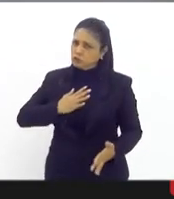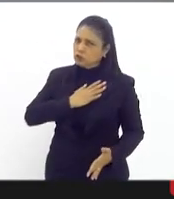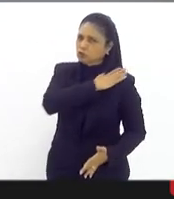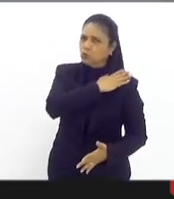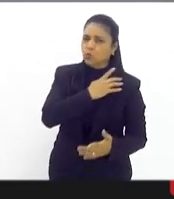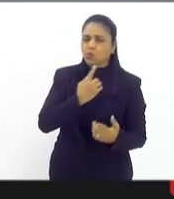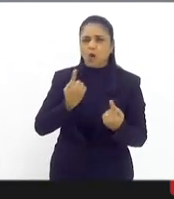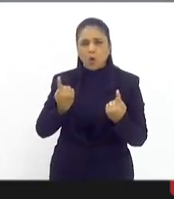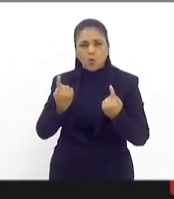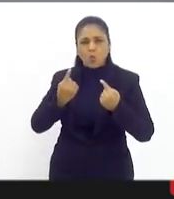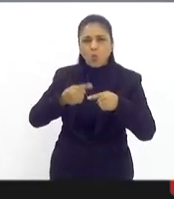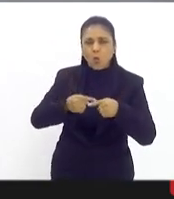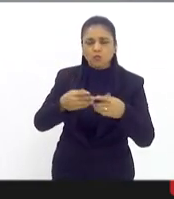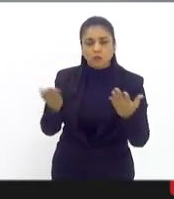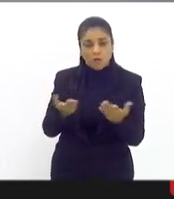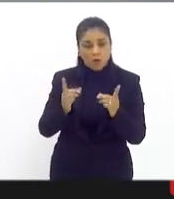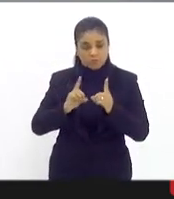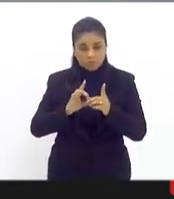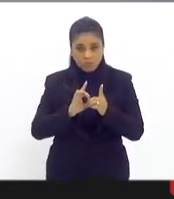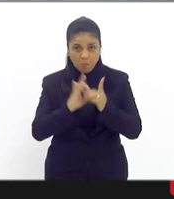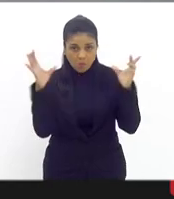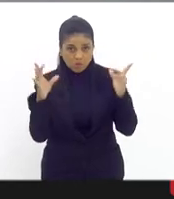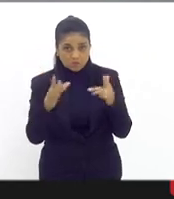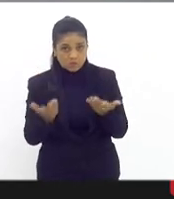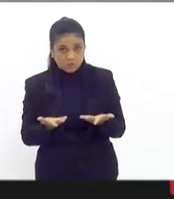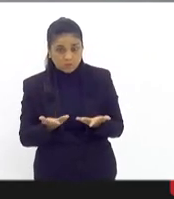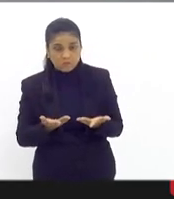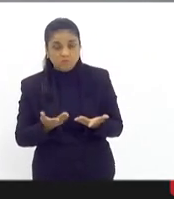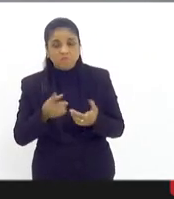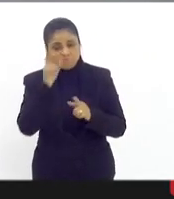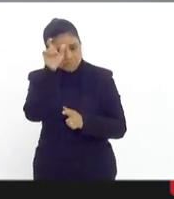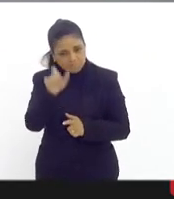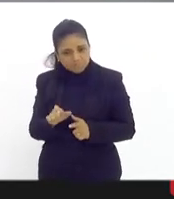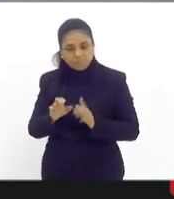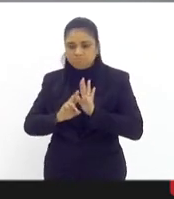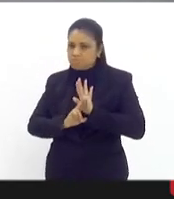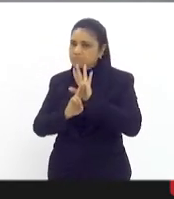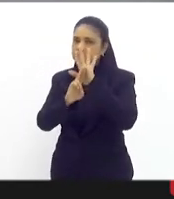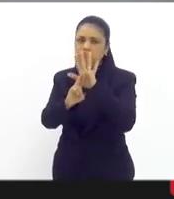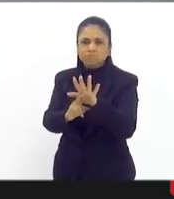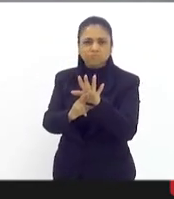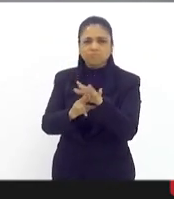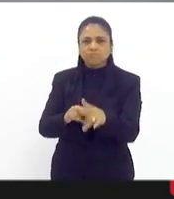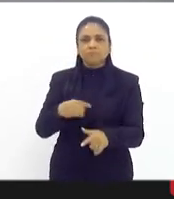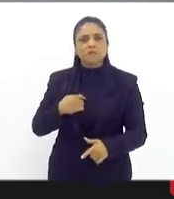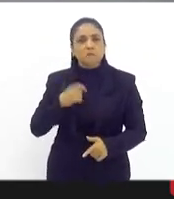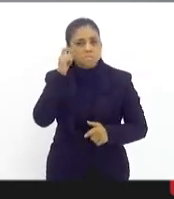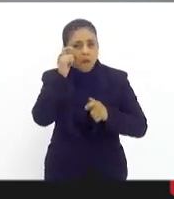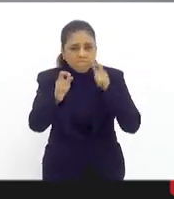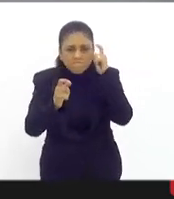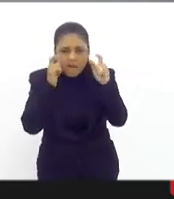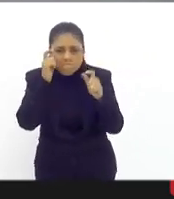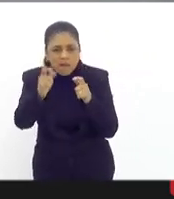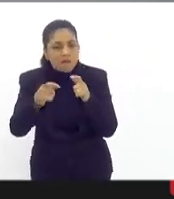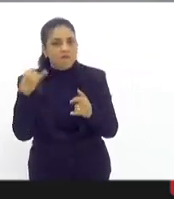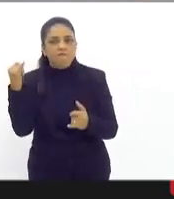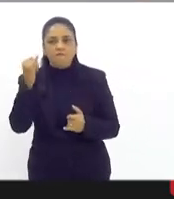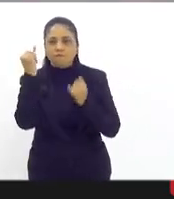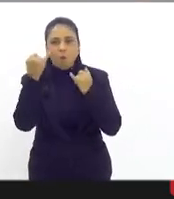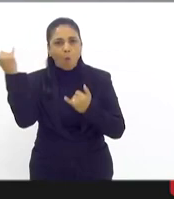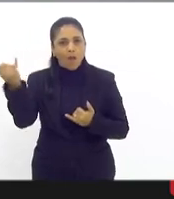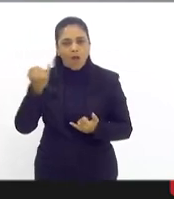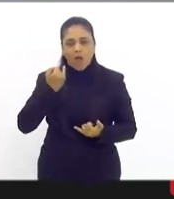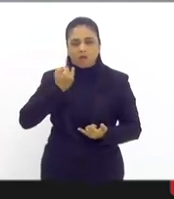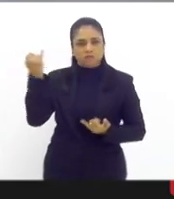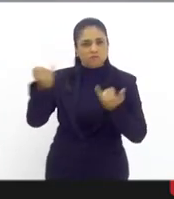pela democracia, e você é um representante muito antenado, informado. Lembro